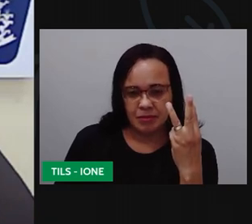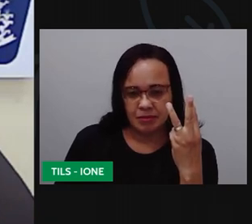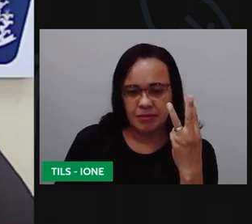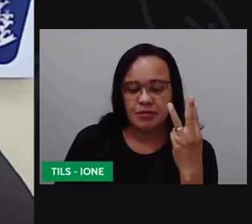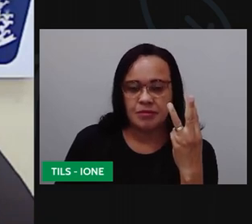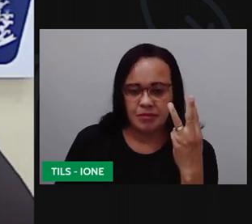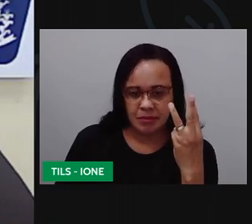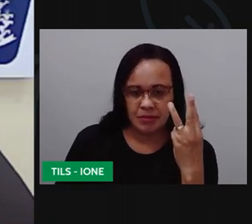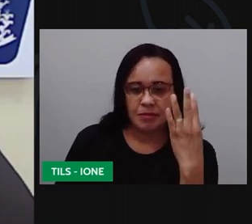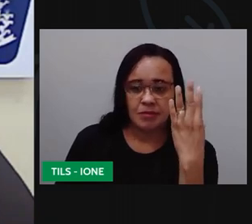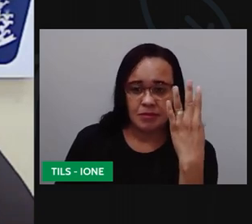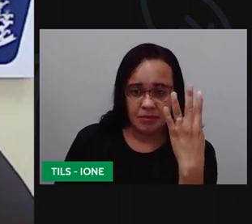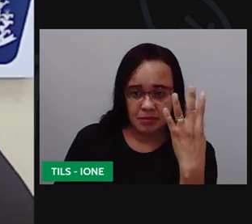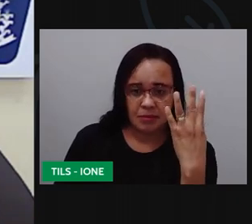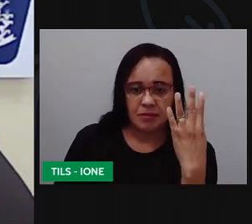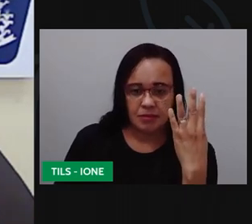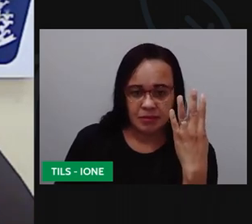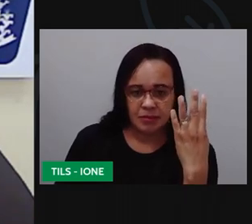Ó.